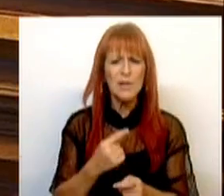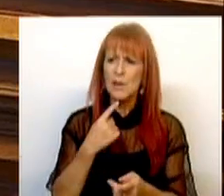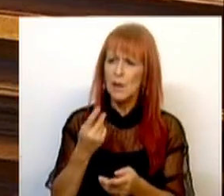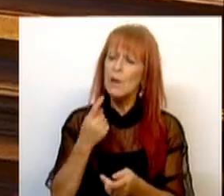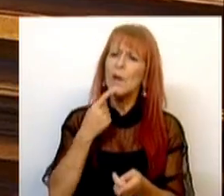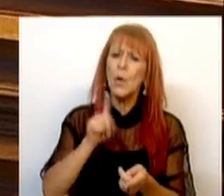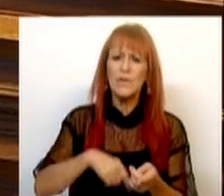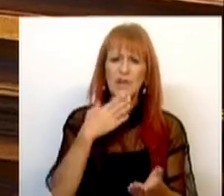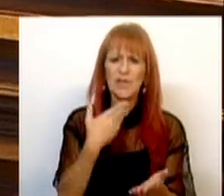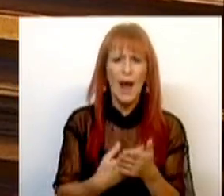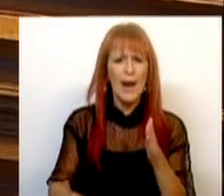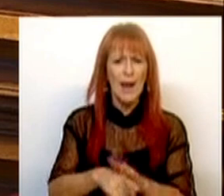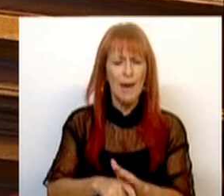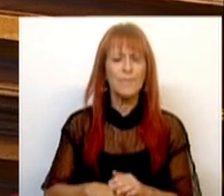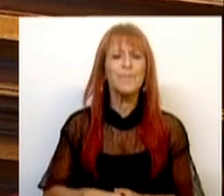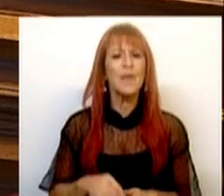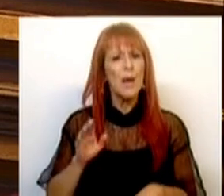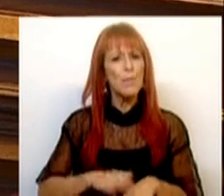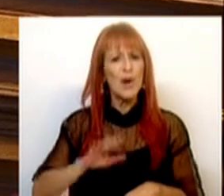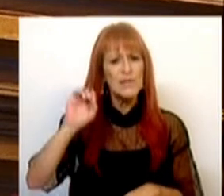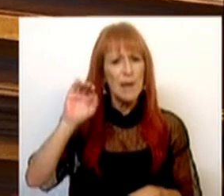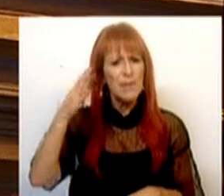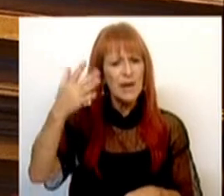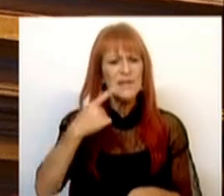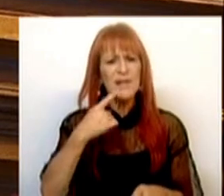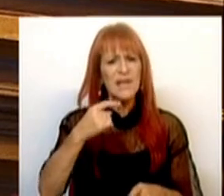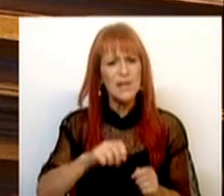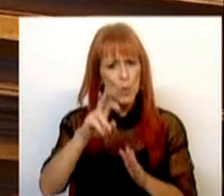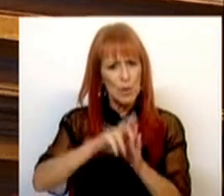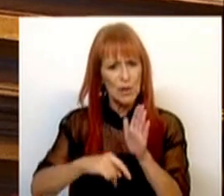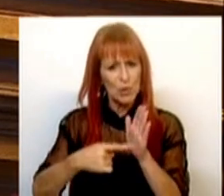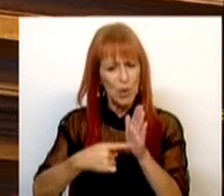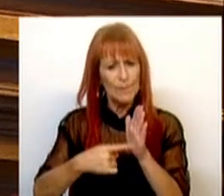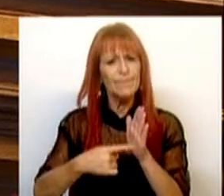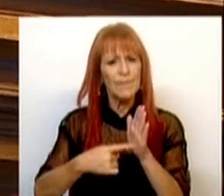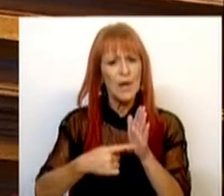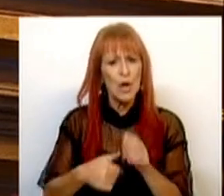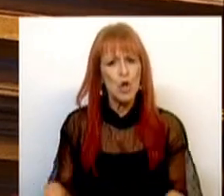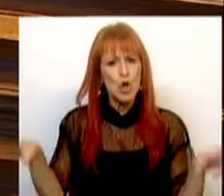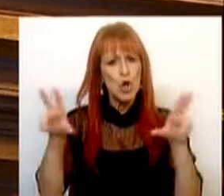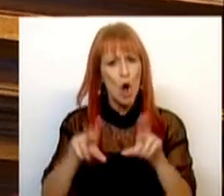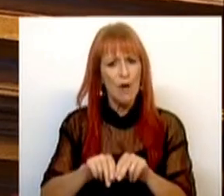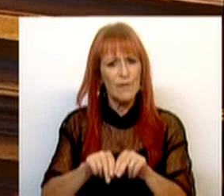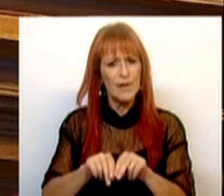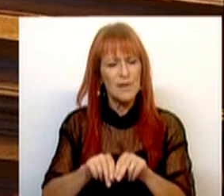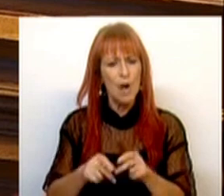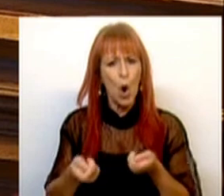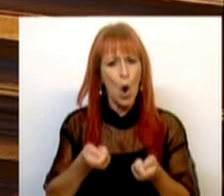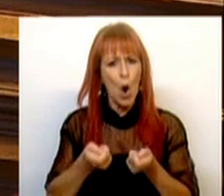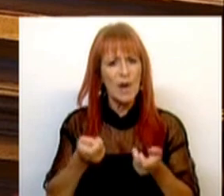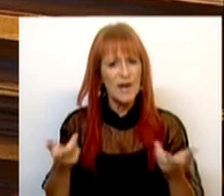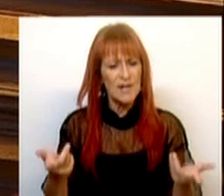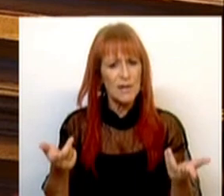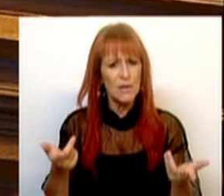reposta a legalidade. E, por isso, primeiro, também destacar que este relatório corresponde a uma nova